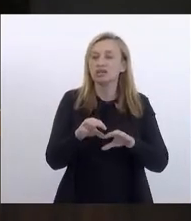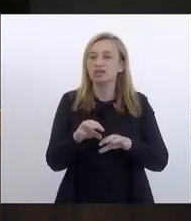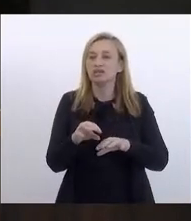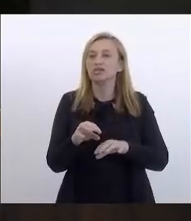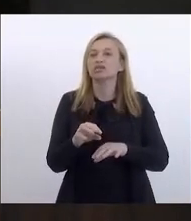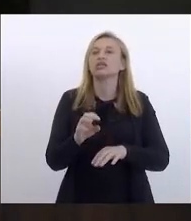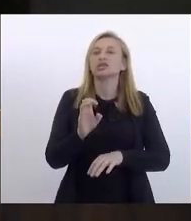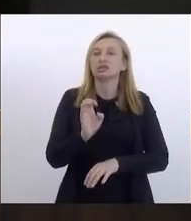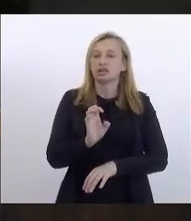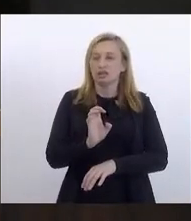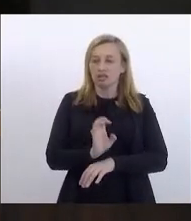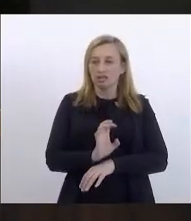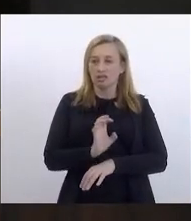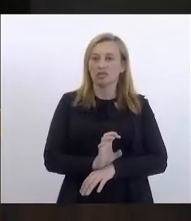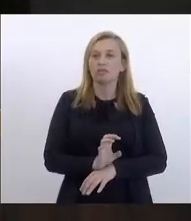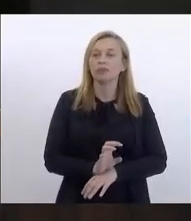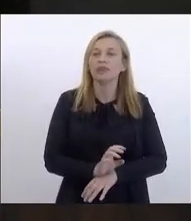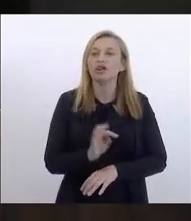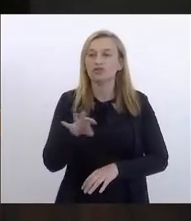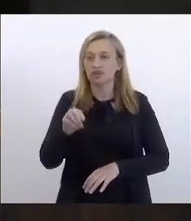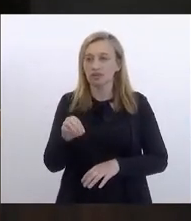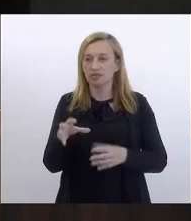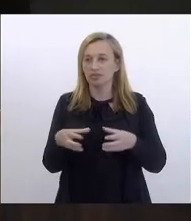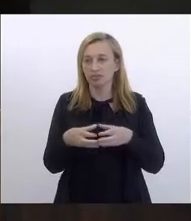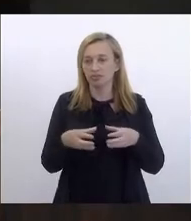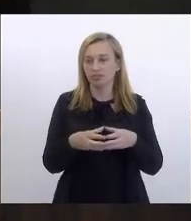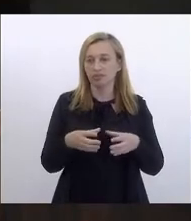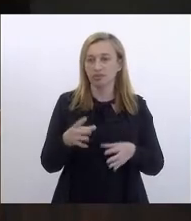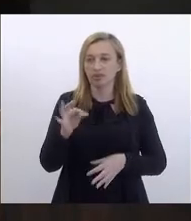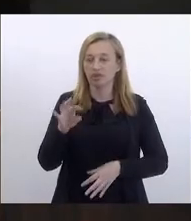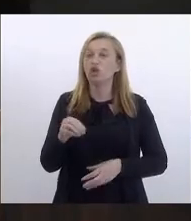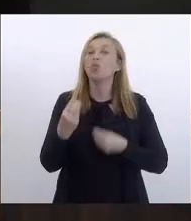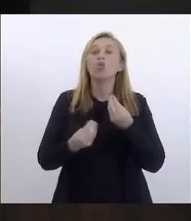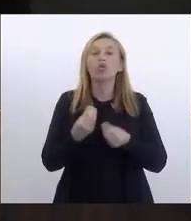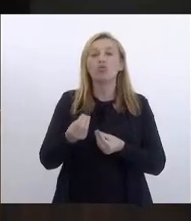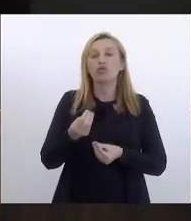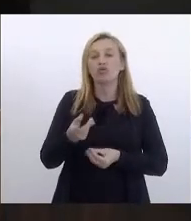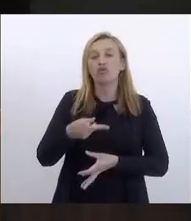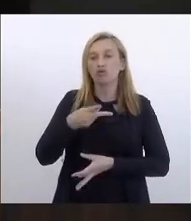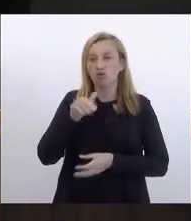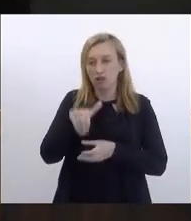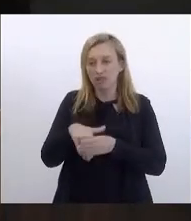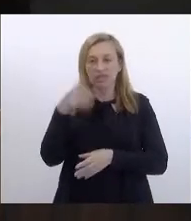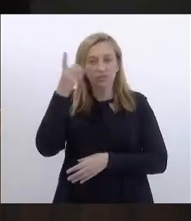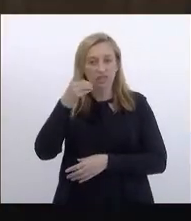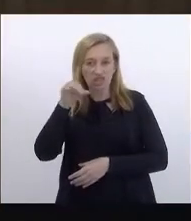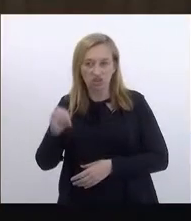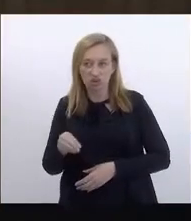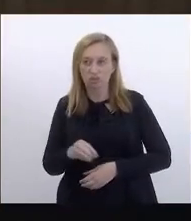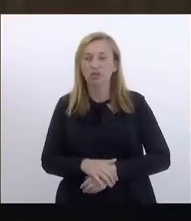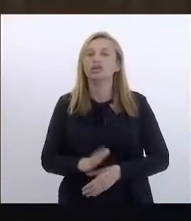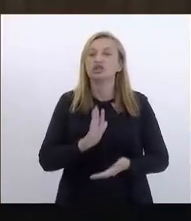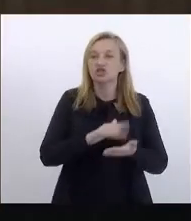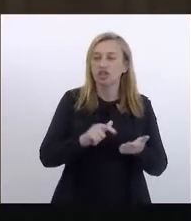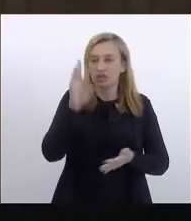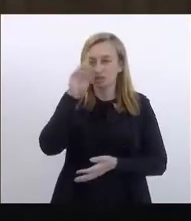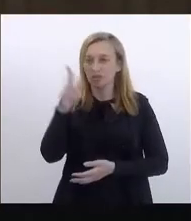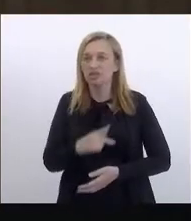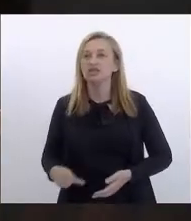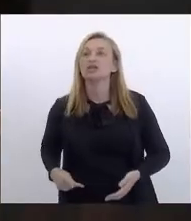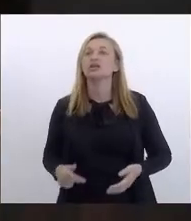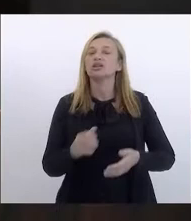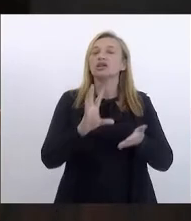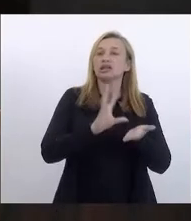menciona dependendo de parecer das comissões de eventos condicionais e vetos como vota o deputado Marcelo Dino pena derrubada seu presidente